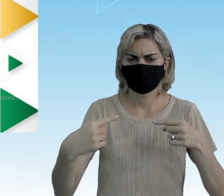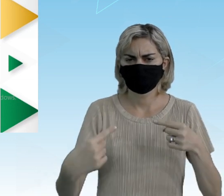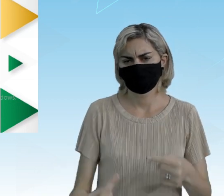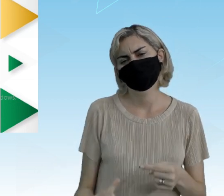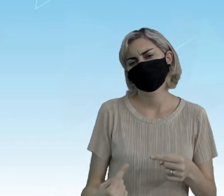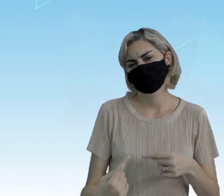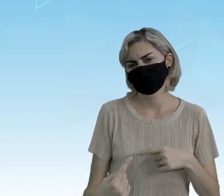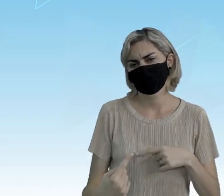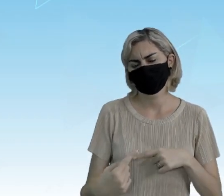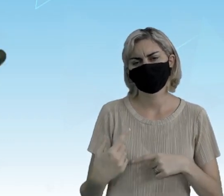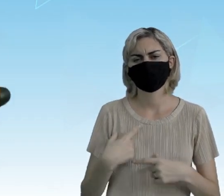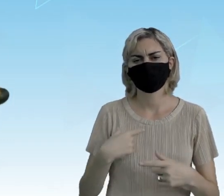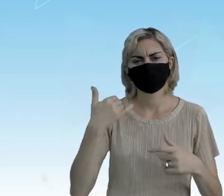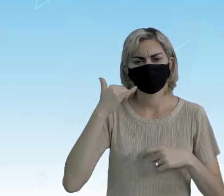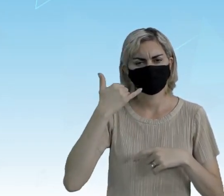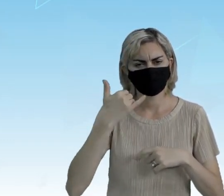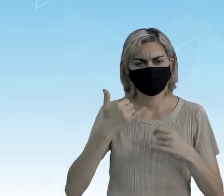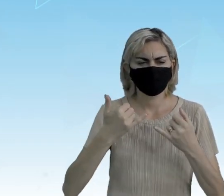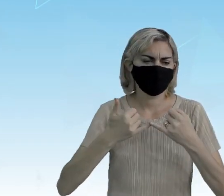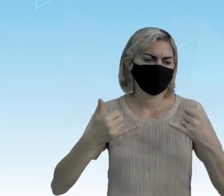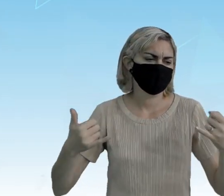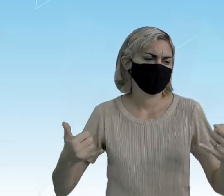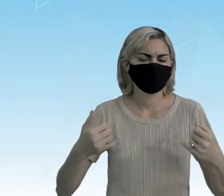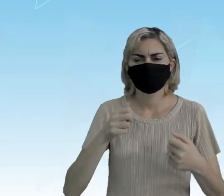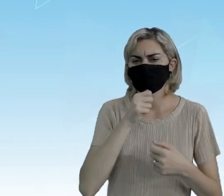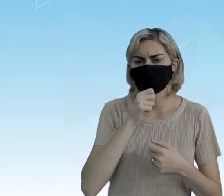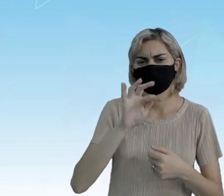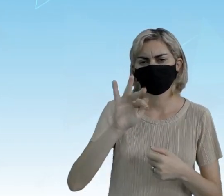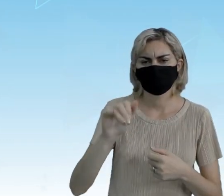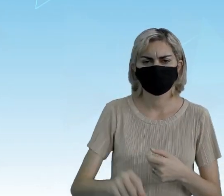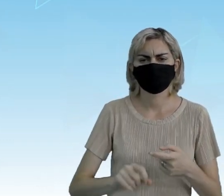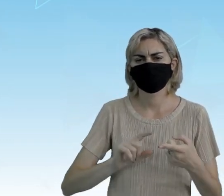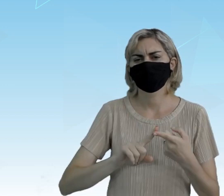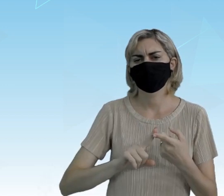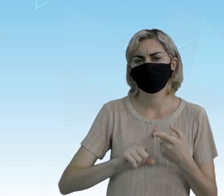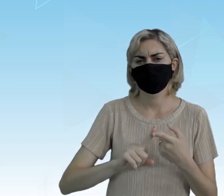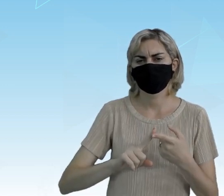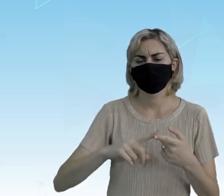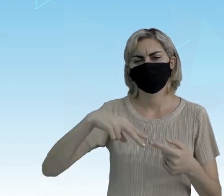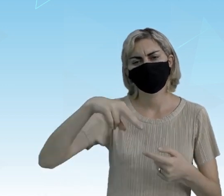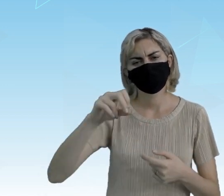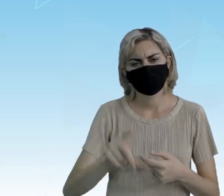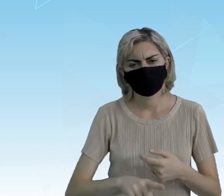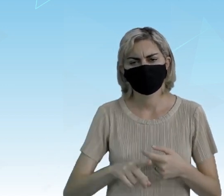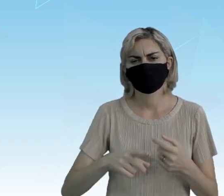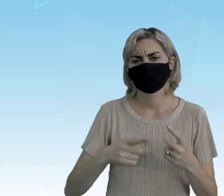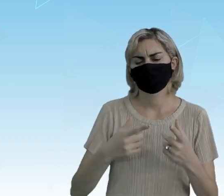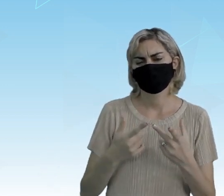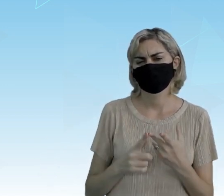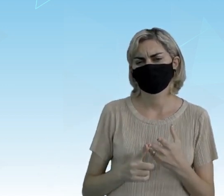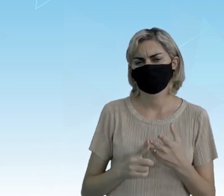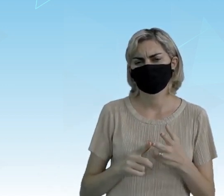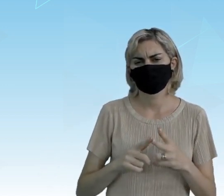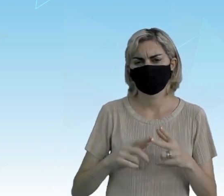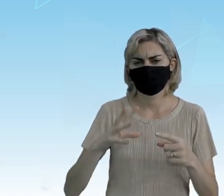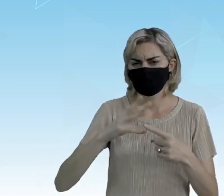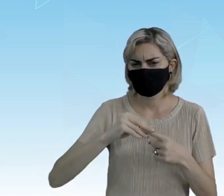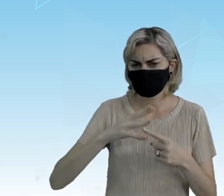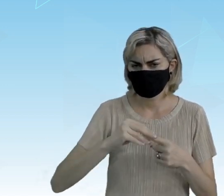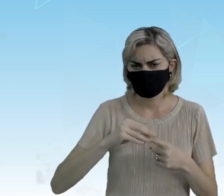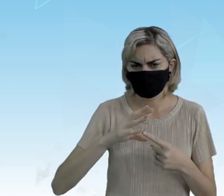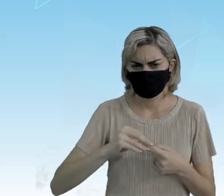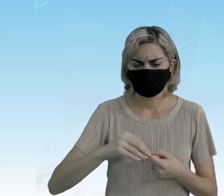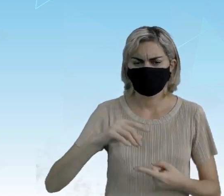de vencer. Um telefone sem fio, por exemplo, lençol ball, um nó humano, a caneta da garrafa que eu